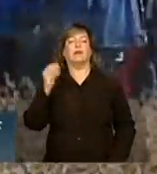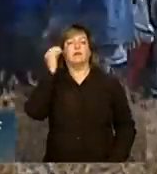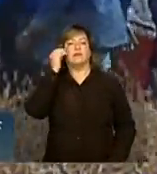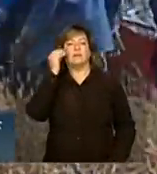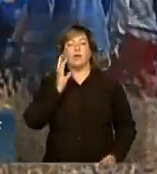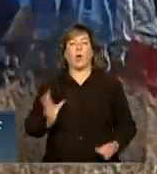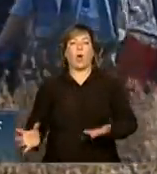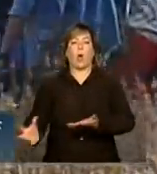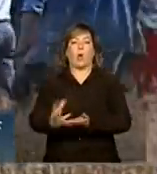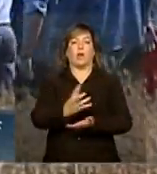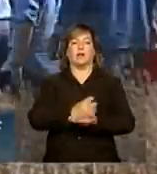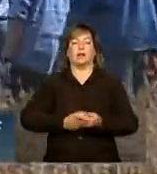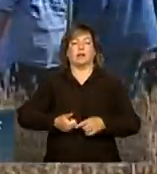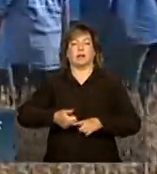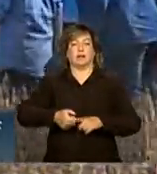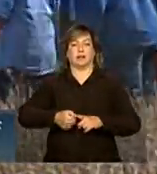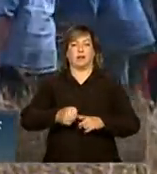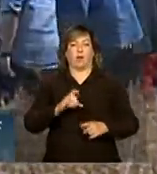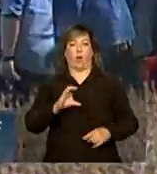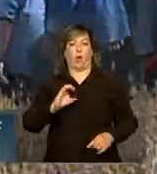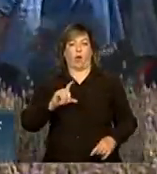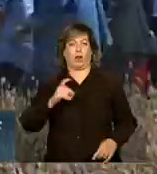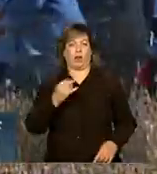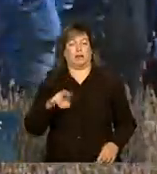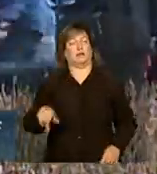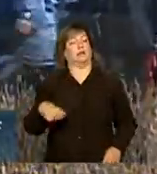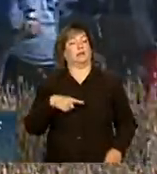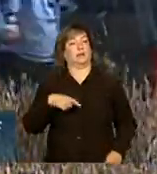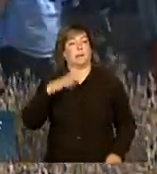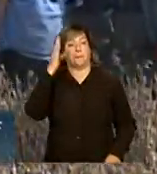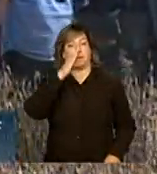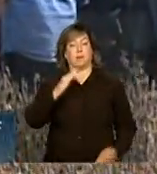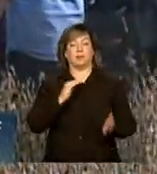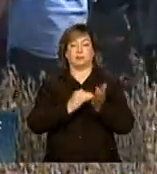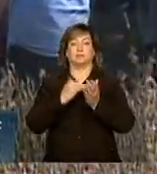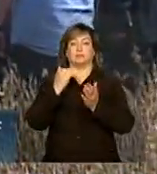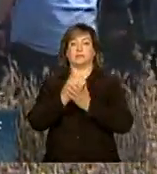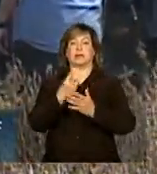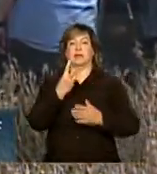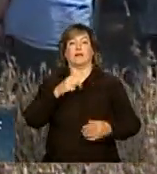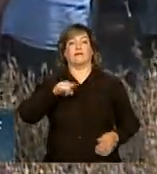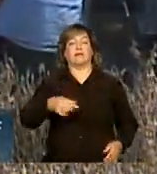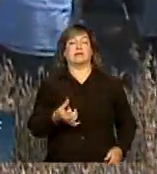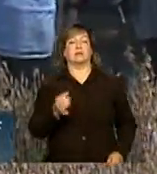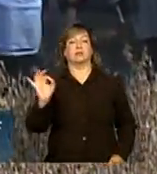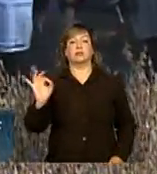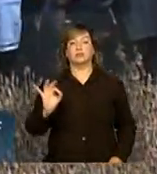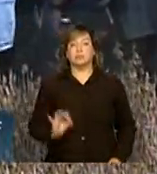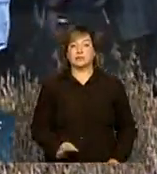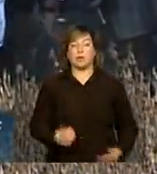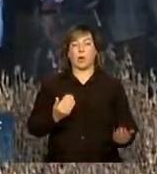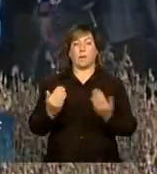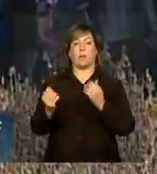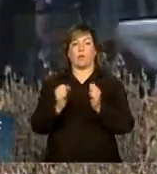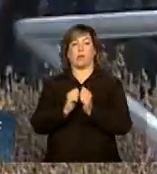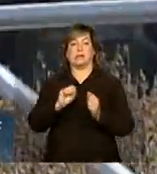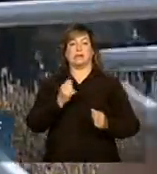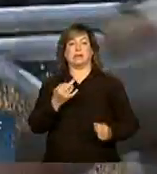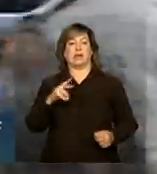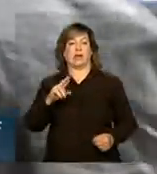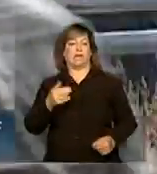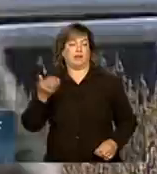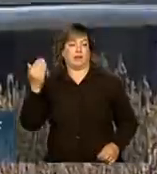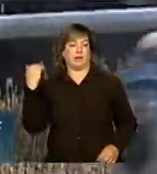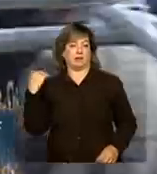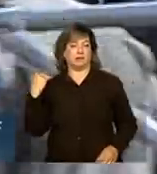atingir 193 milhões de toneladas um aumento de 3,6 em relação à Safra anterior segundo o